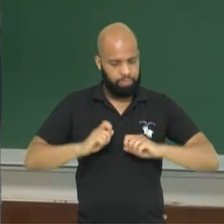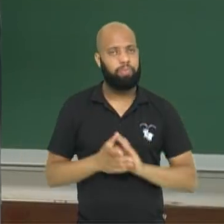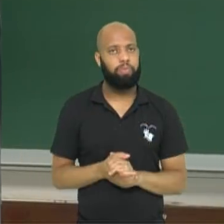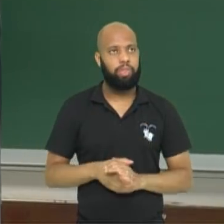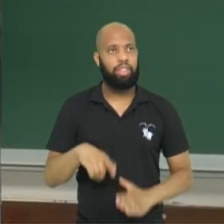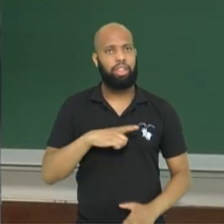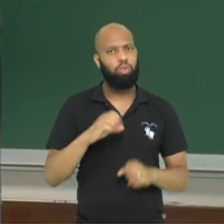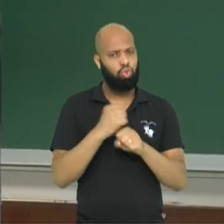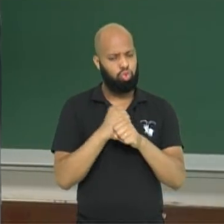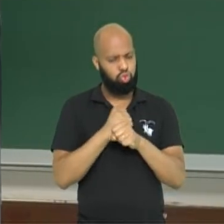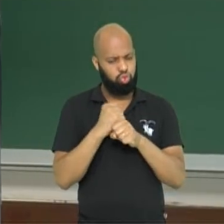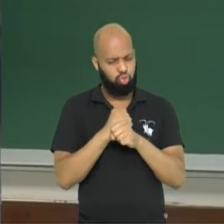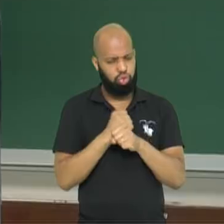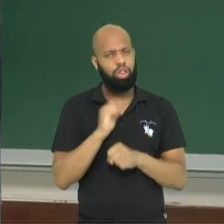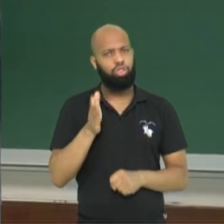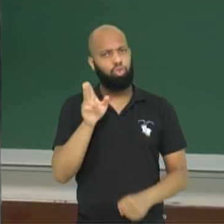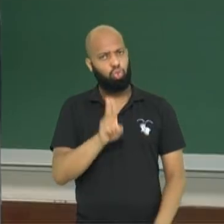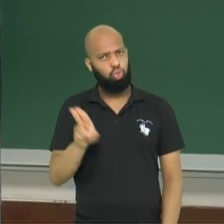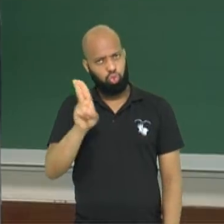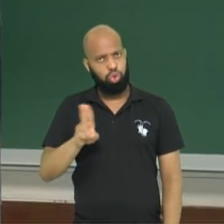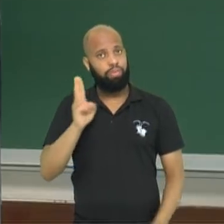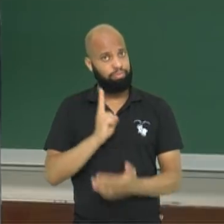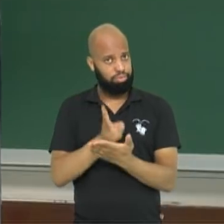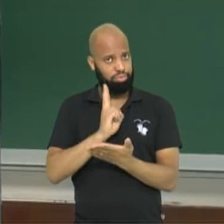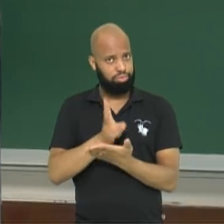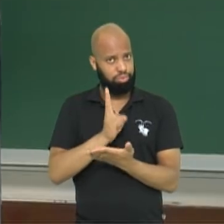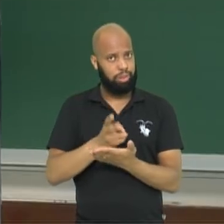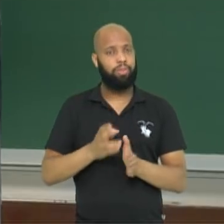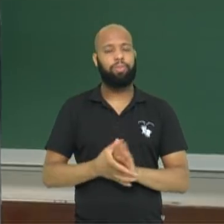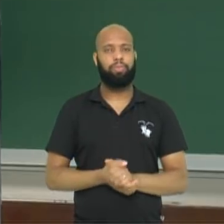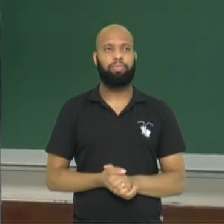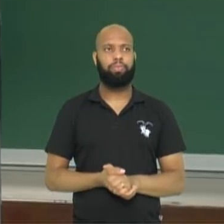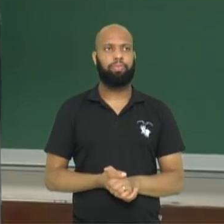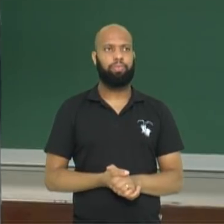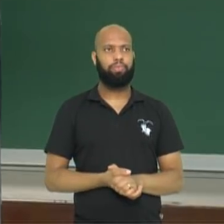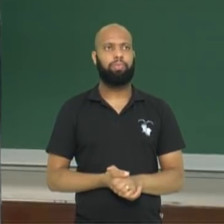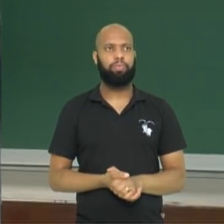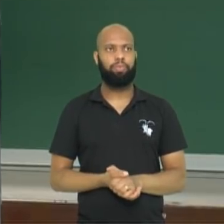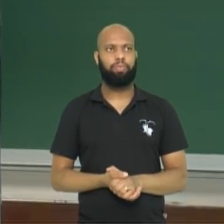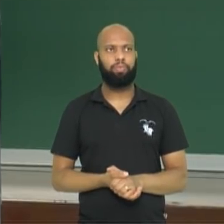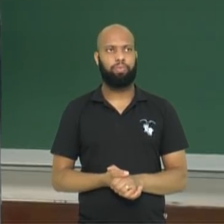tem séculos aí mais de um século de existência.